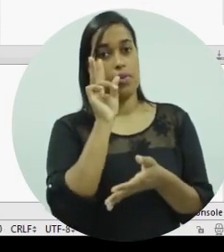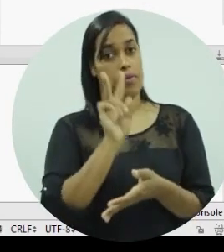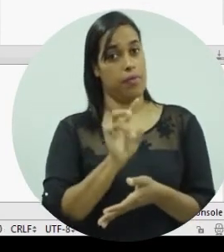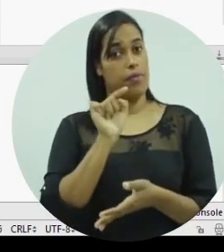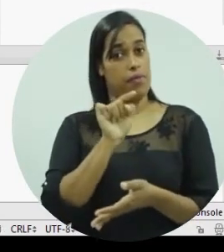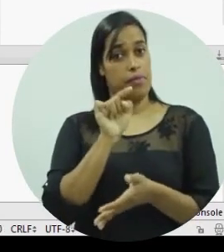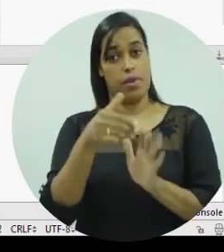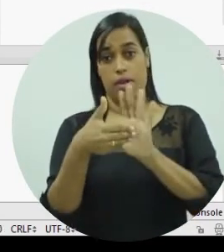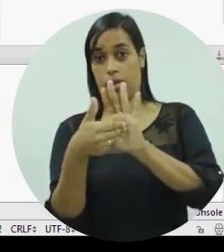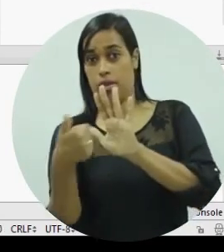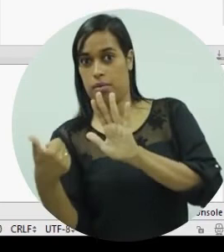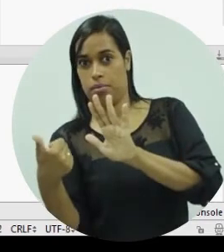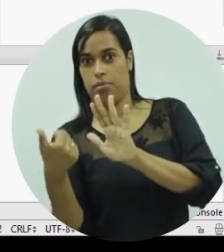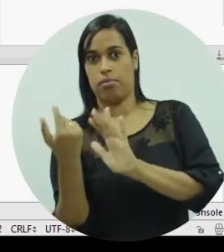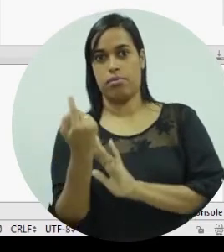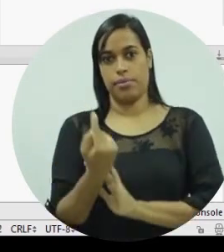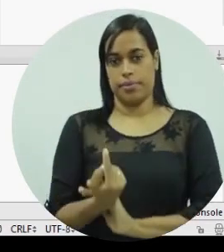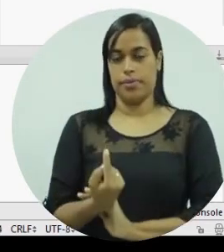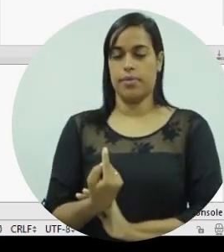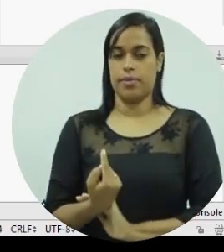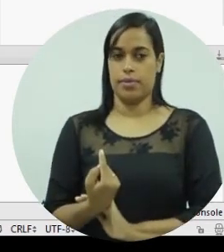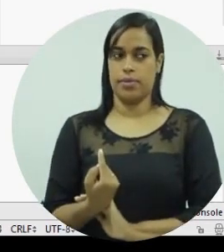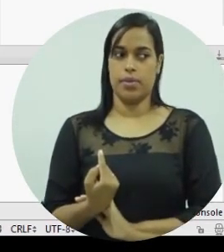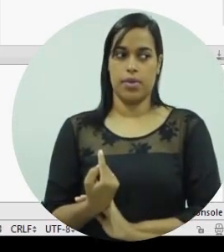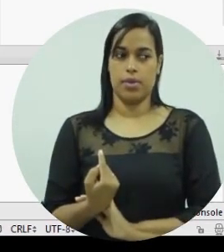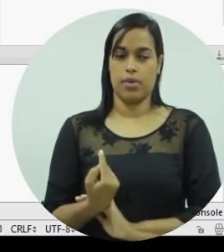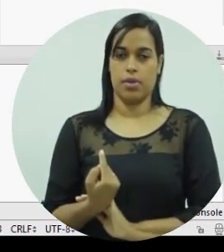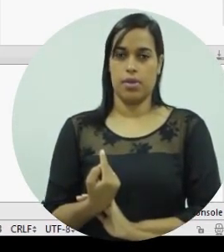Vamos apagar essa parte.